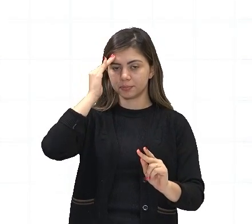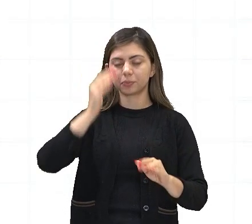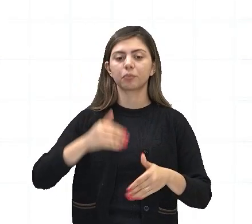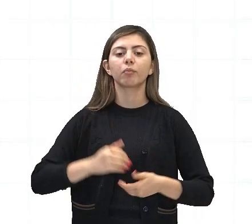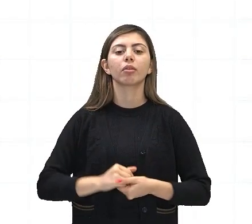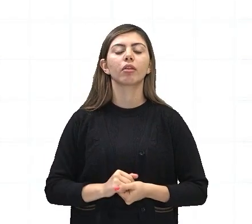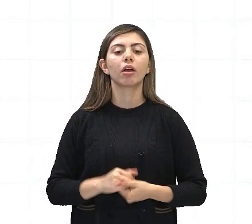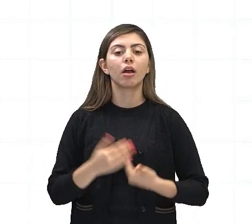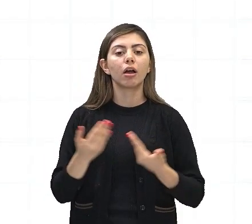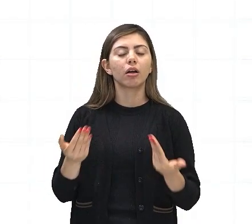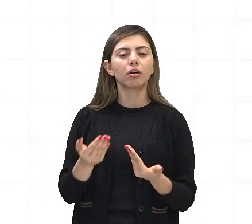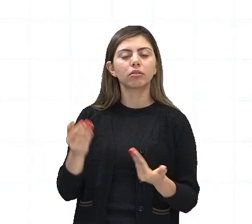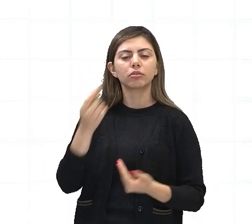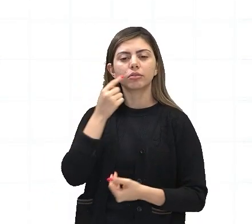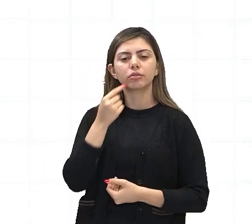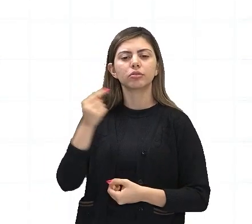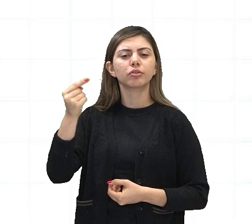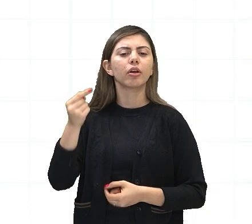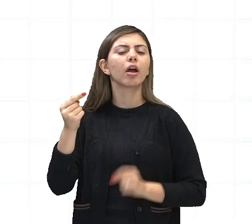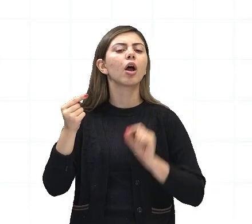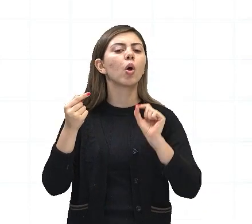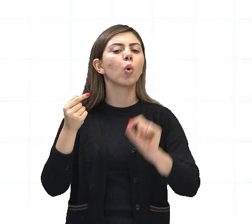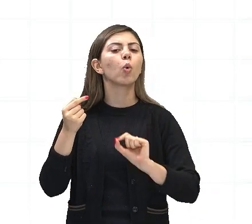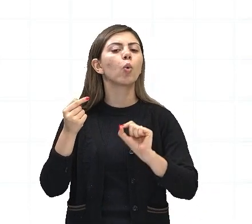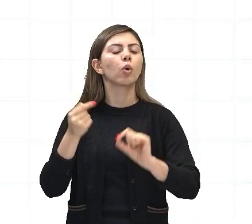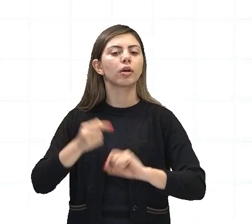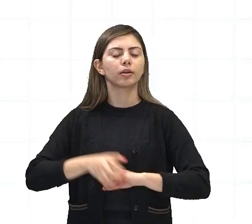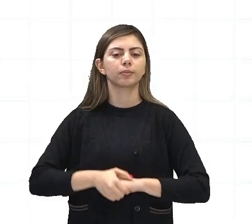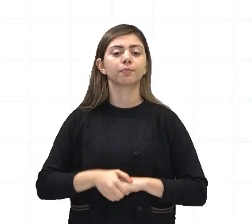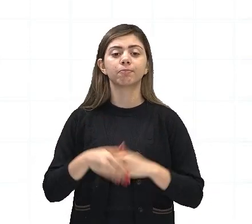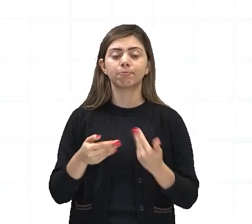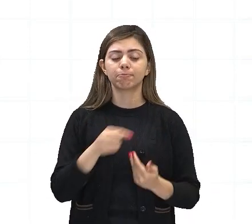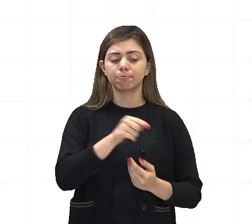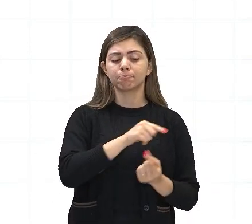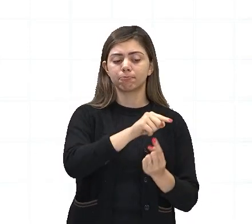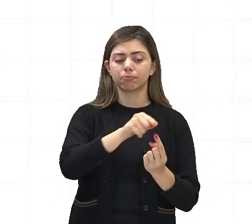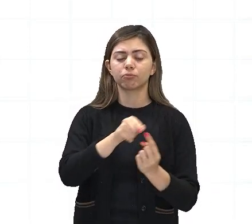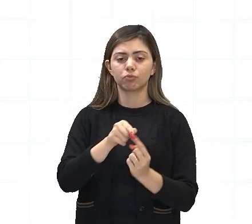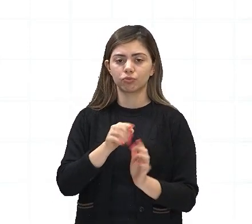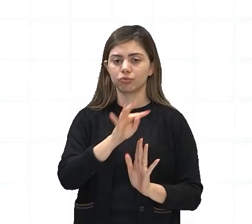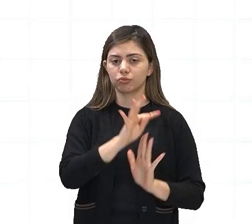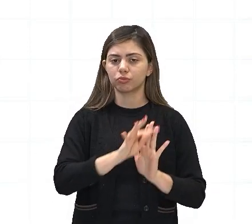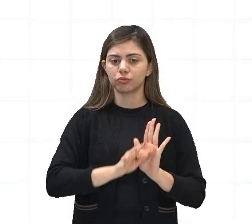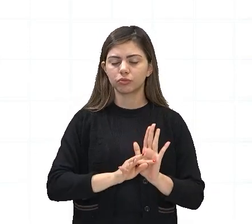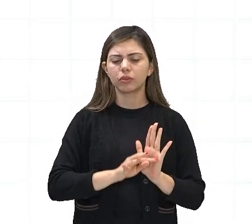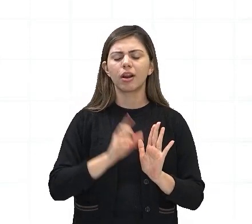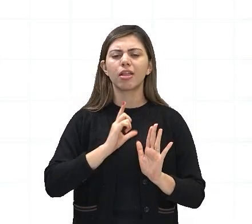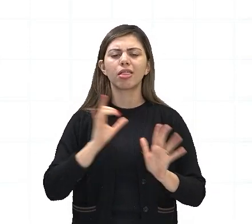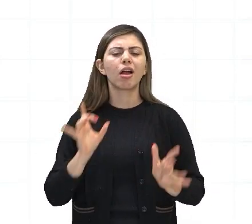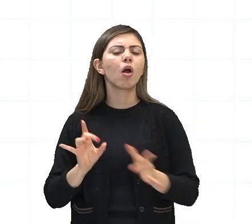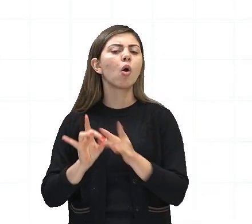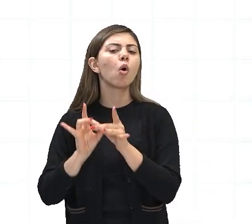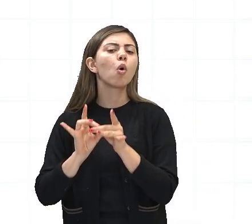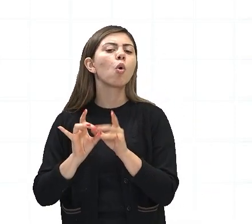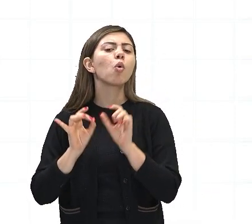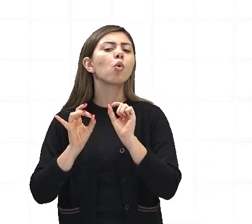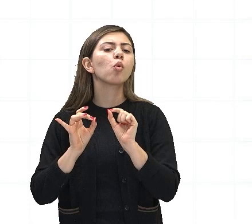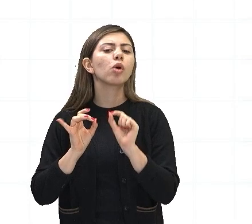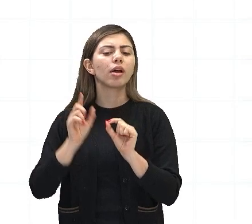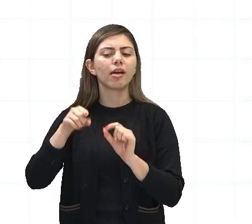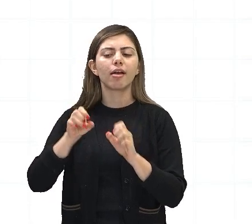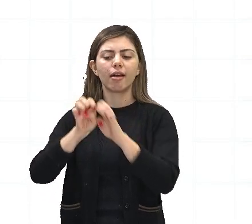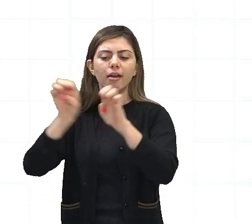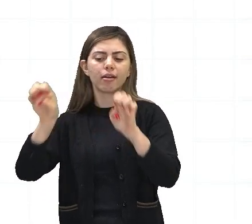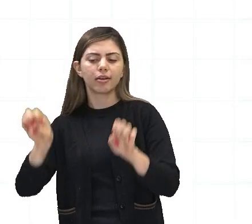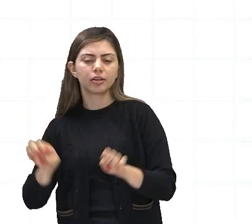vamos verificar ainda nesse sentido que a tipologia textual, ela se relaciona com a estrutura, com